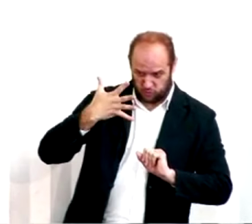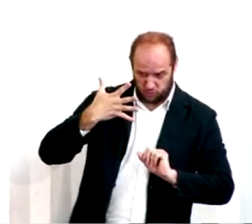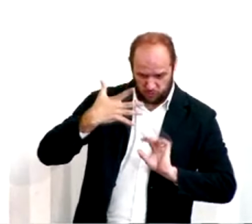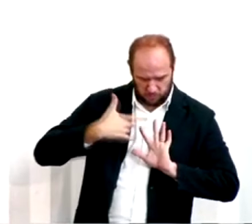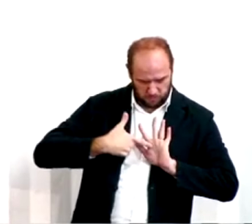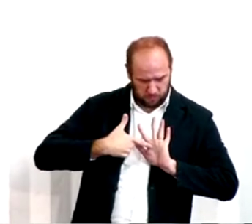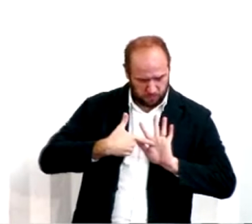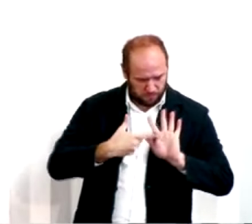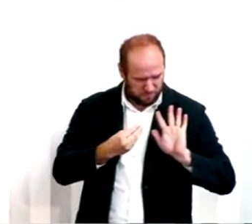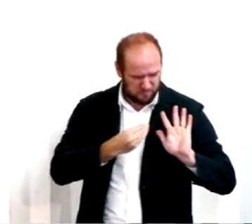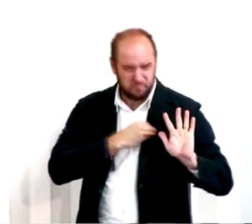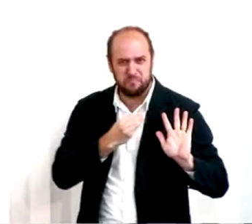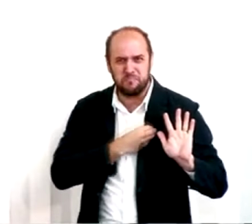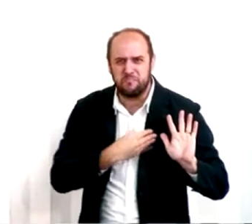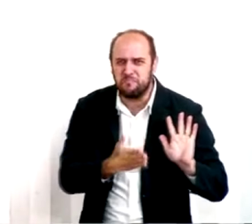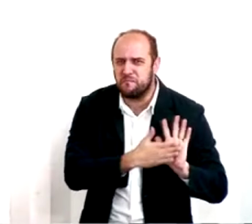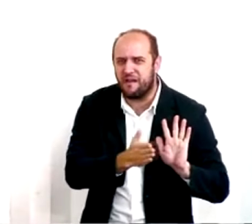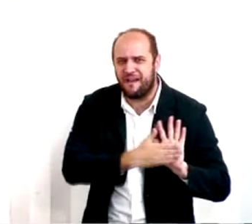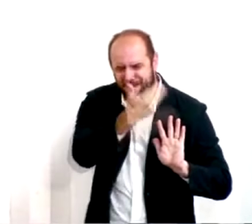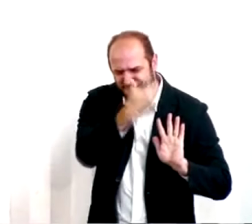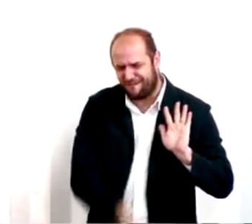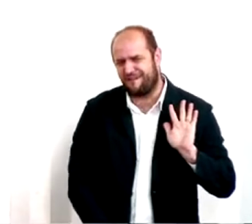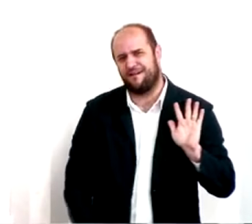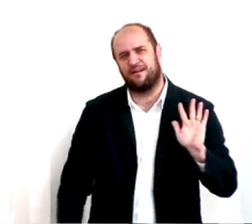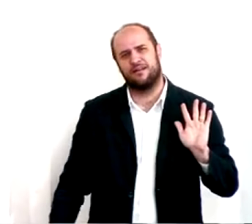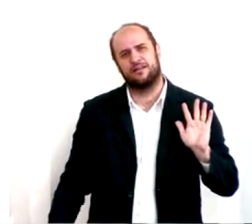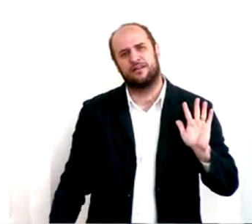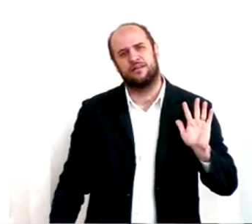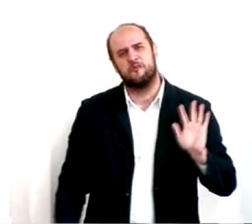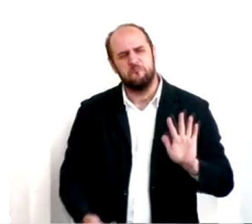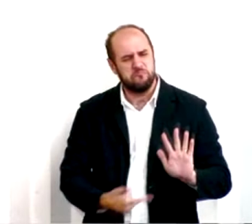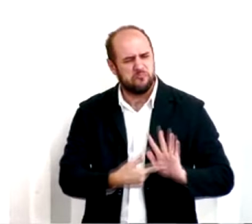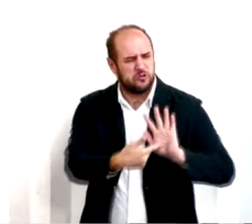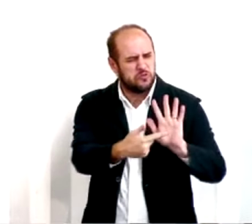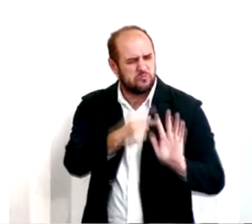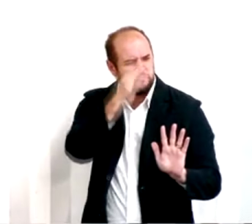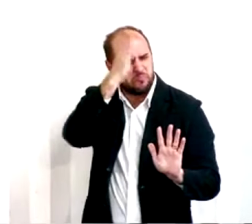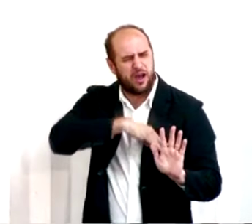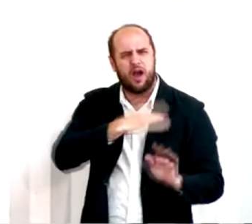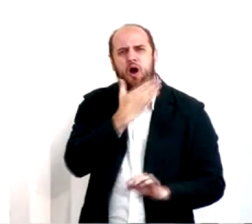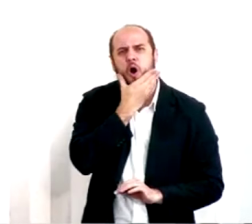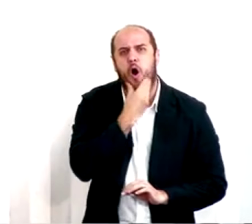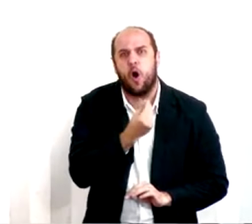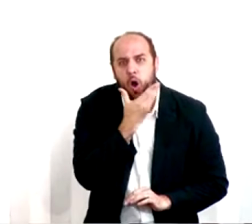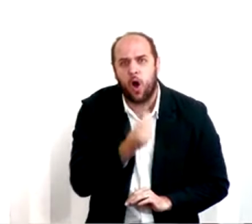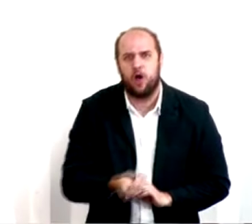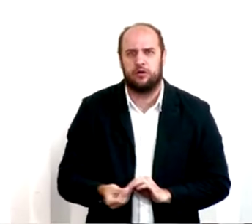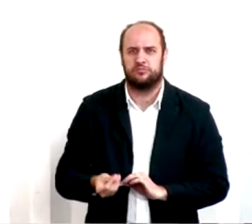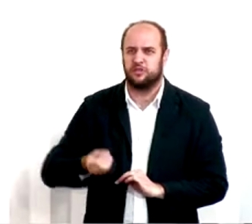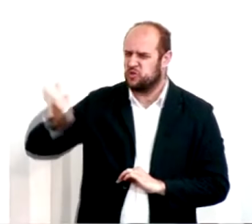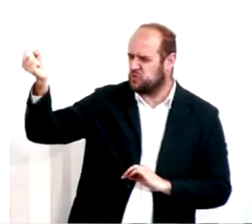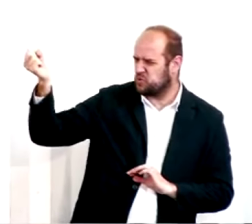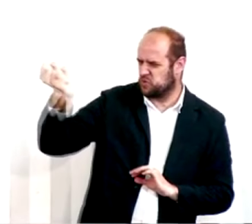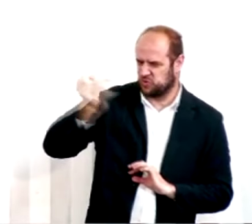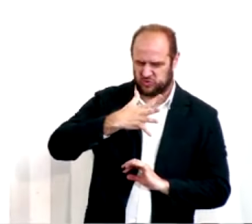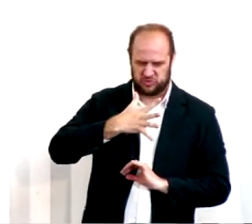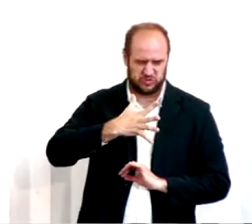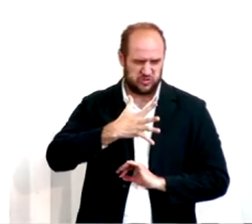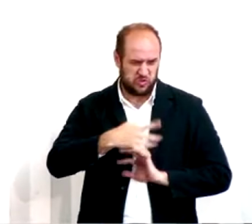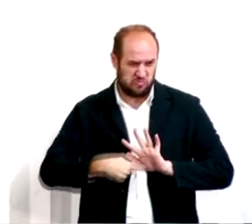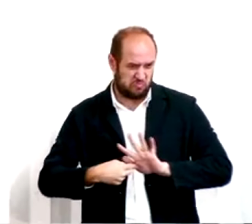esta luz escancarou a iniquidade humana essa luz fez com que toda arrogância